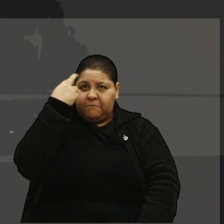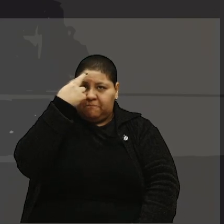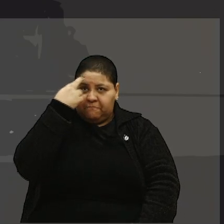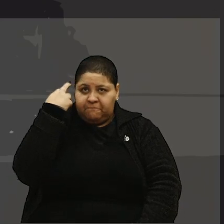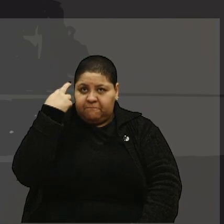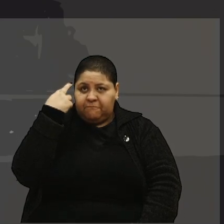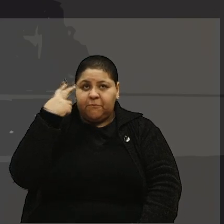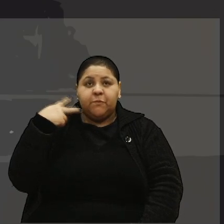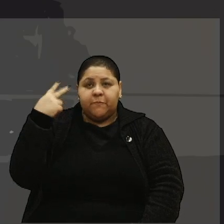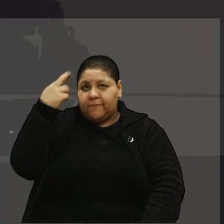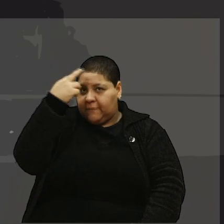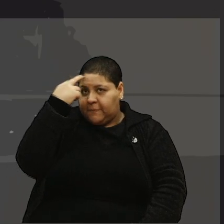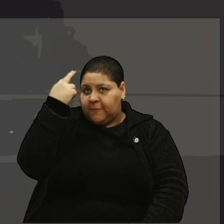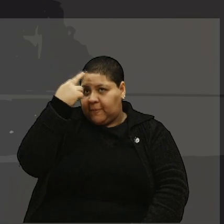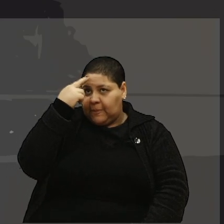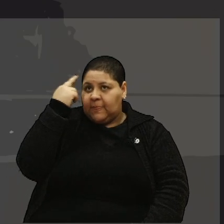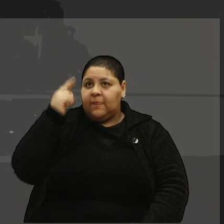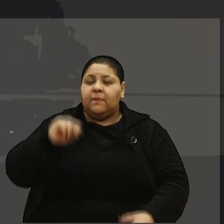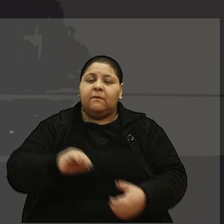vereador Rafael,